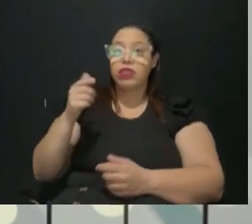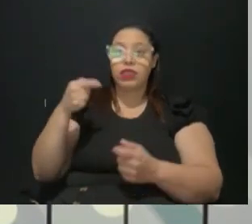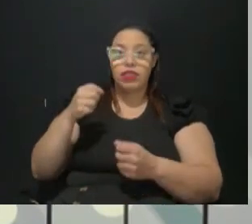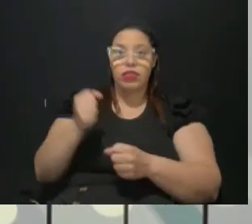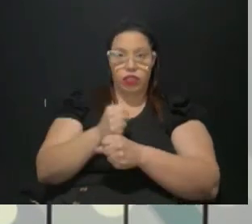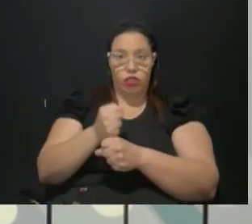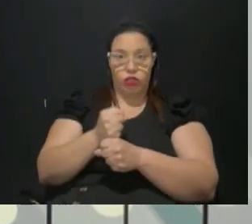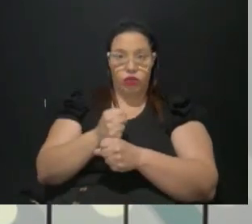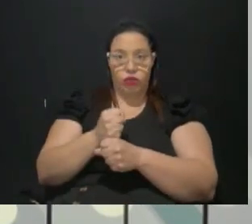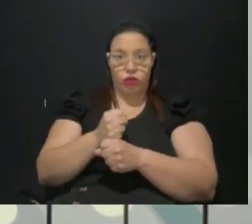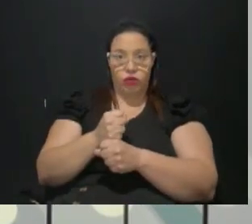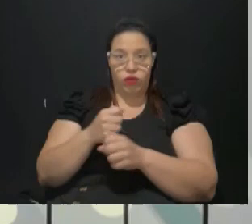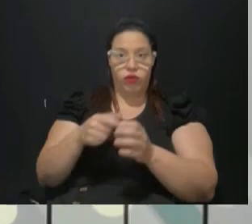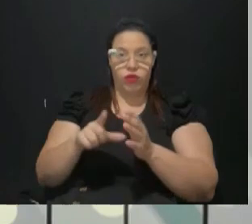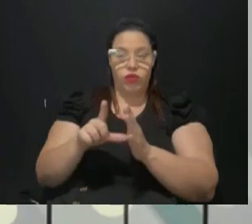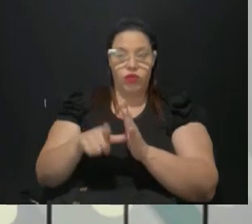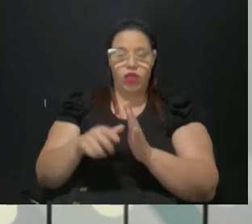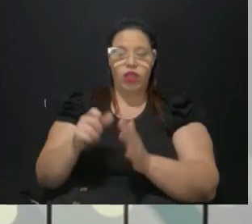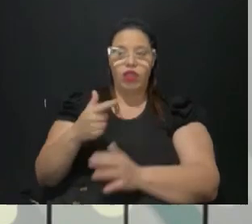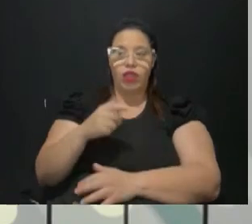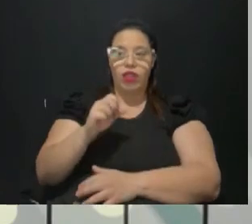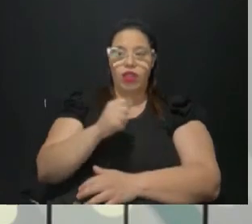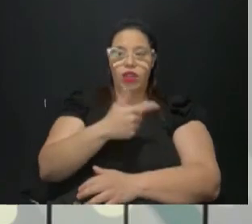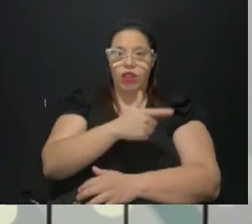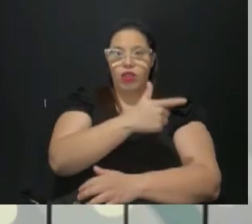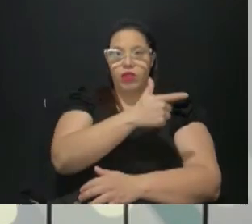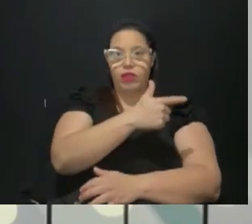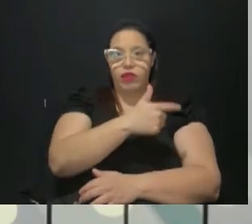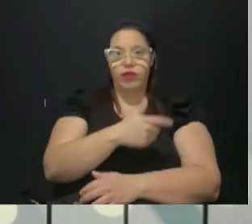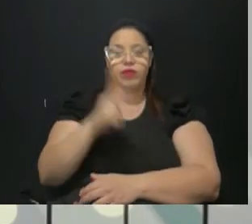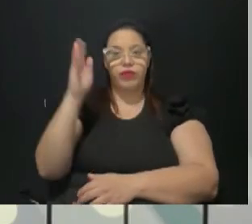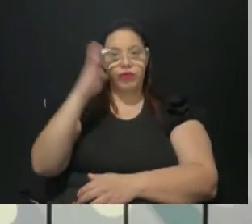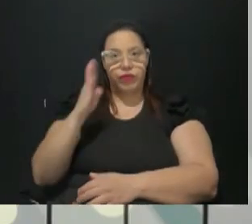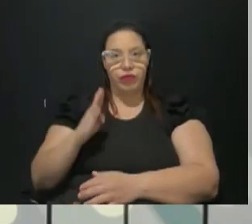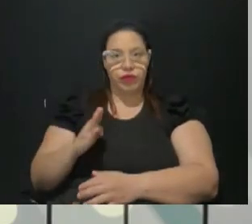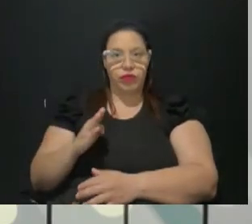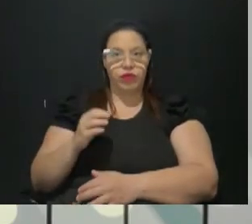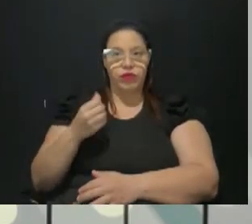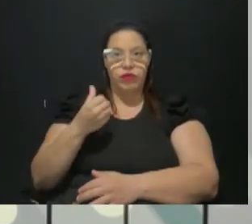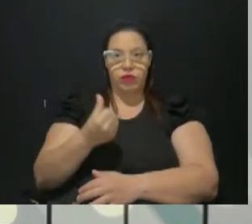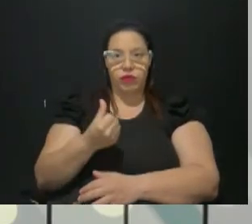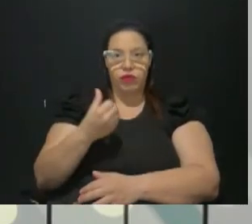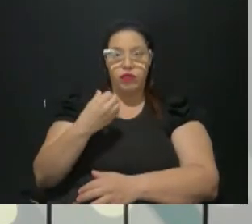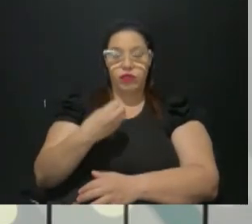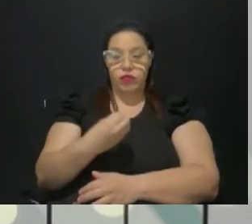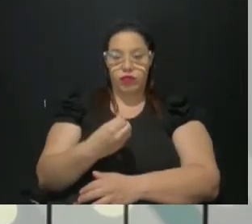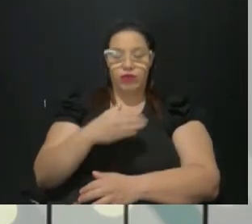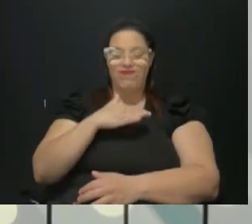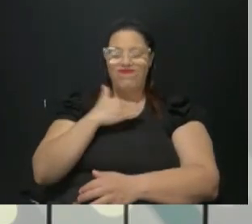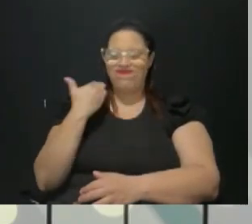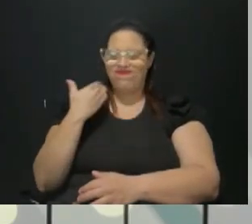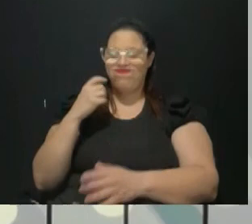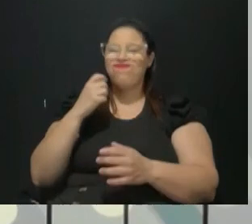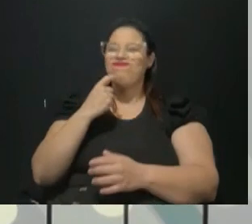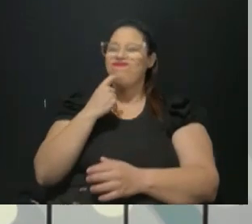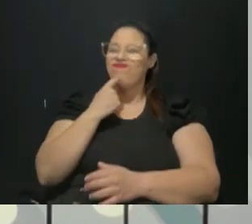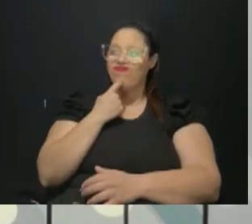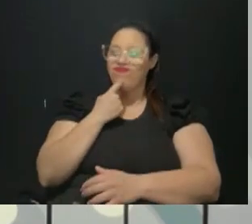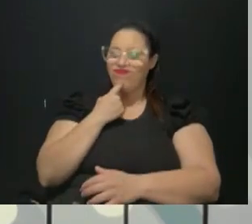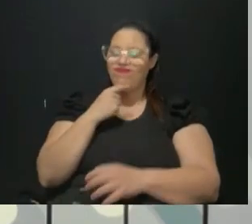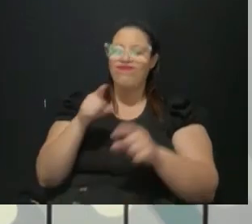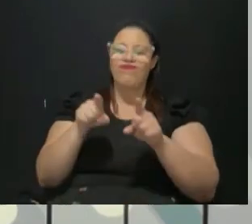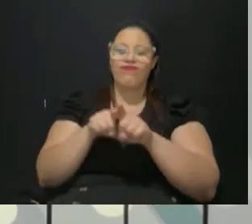neste ano. Desde 2022, o país já registrou 16 mortes e em